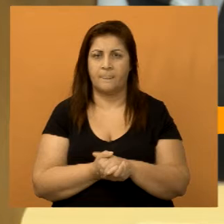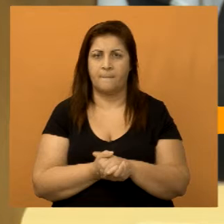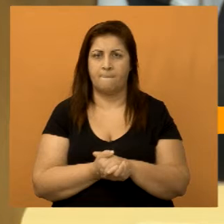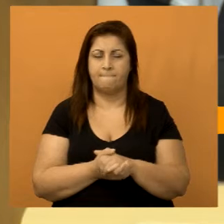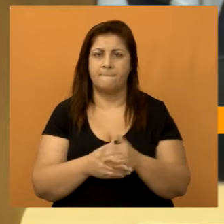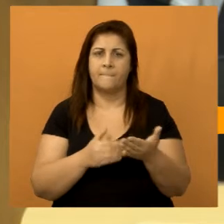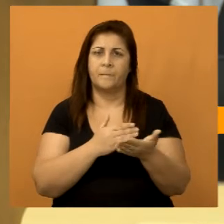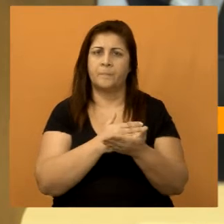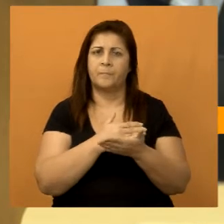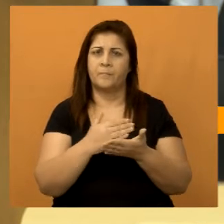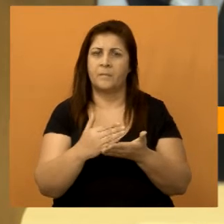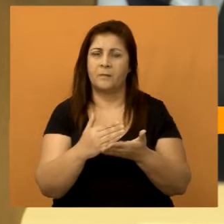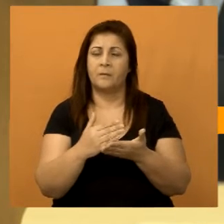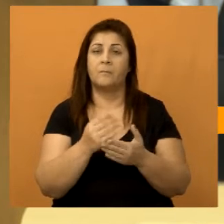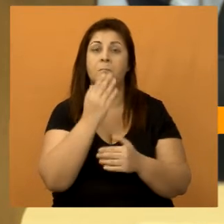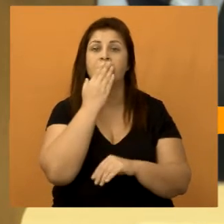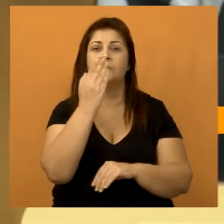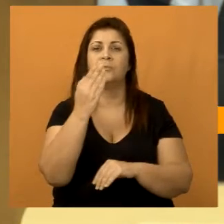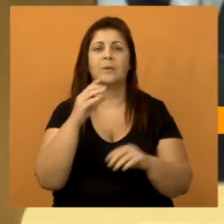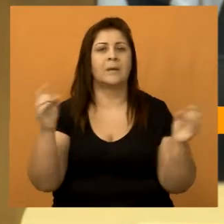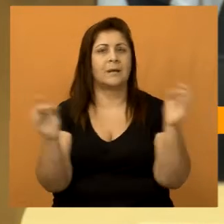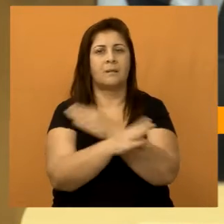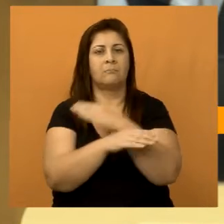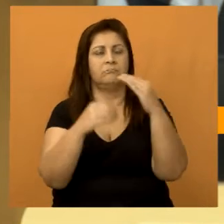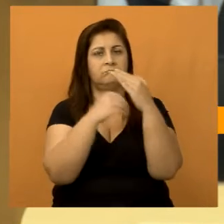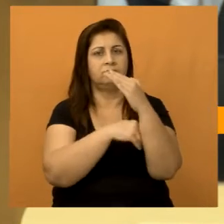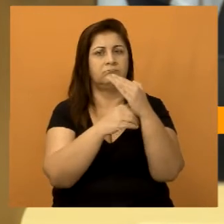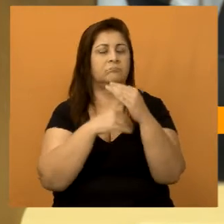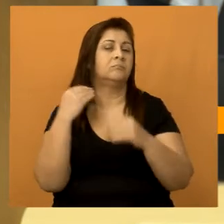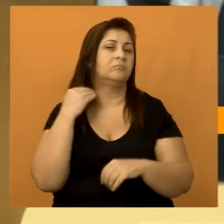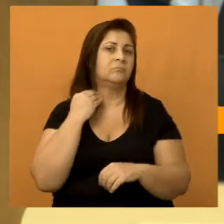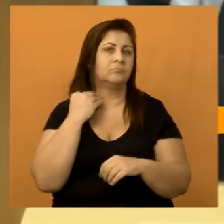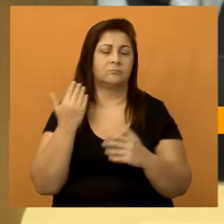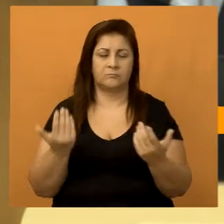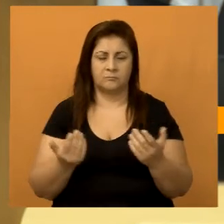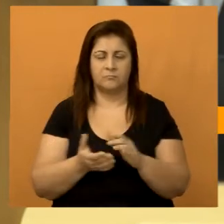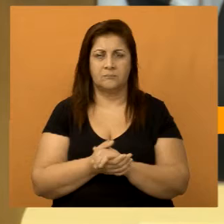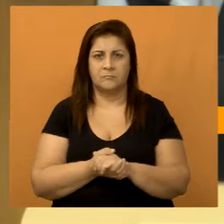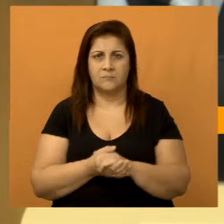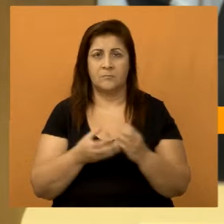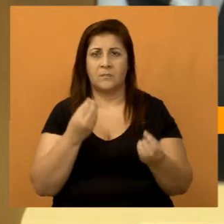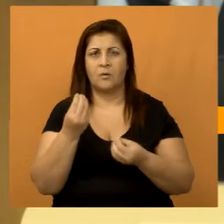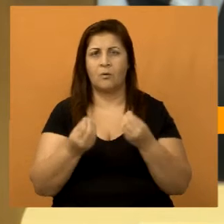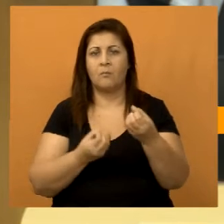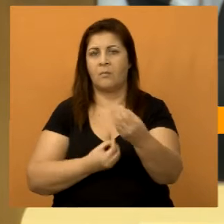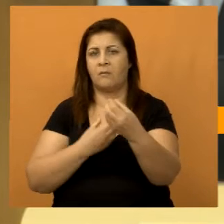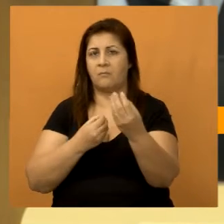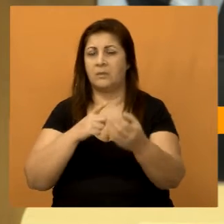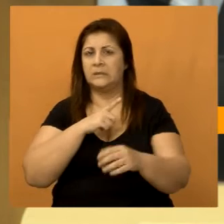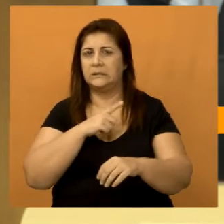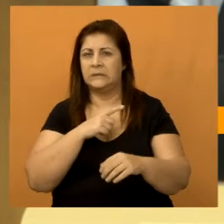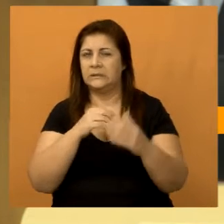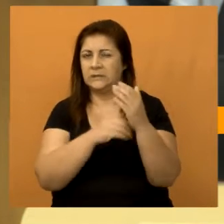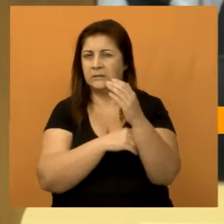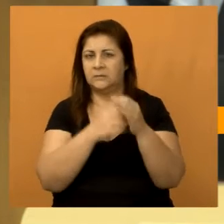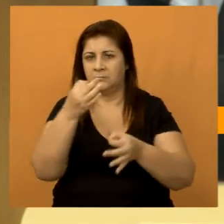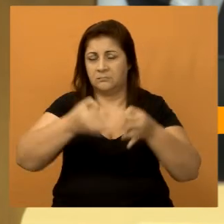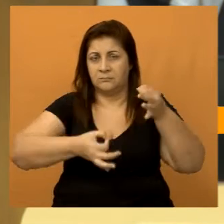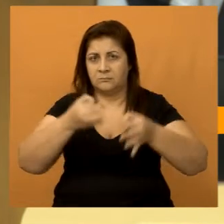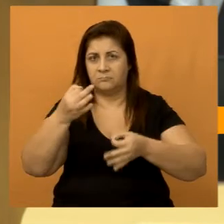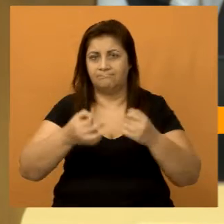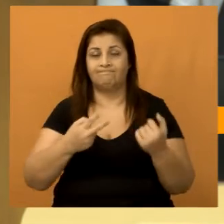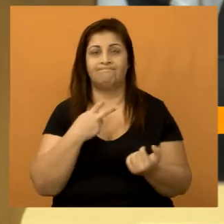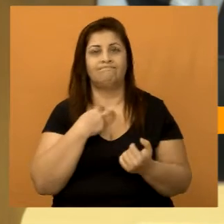Abrimos, então, para a quebra de sigilo bancário dos envolvidos nesse ponto. Como a informação é protegida por segredo de justiça,